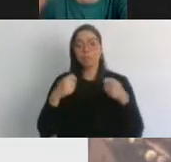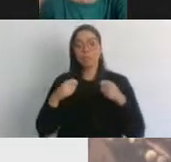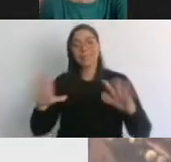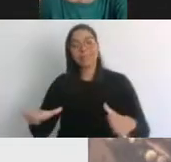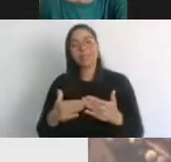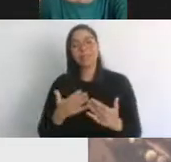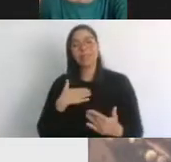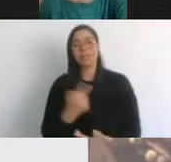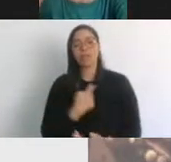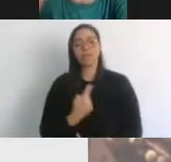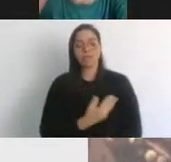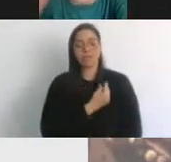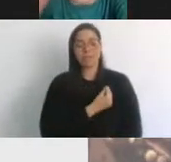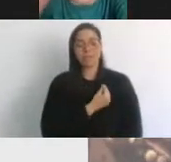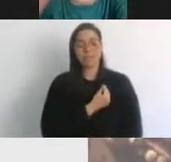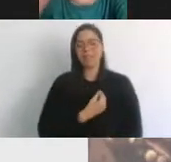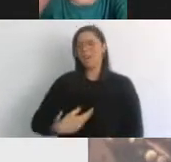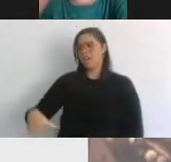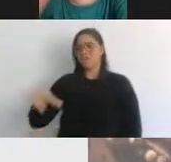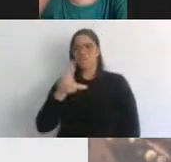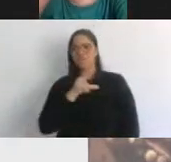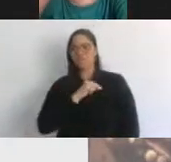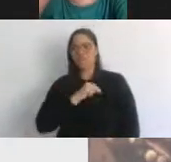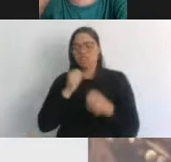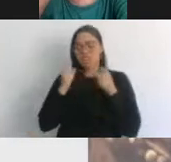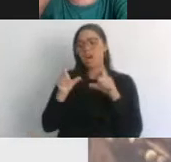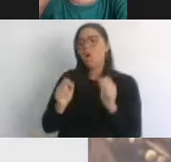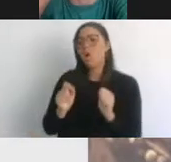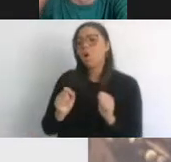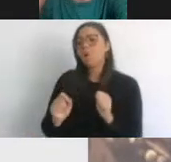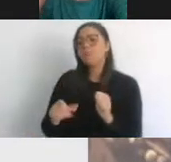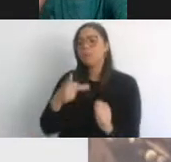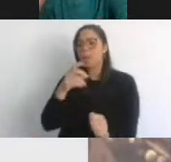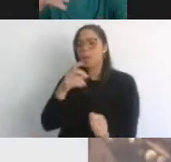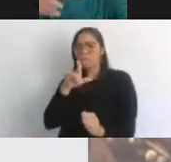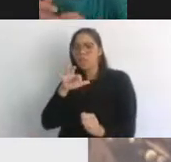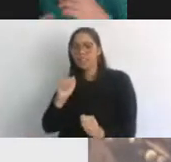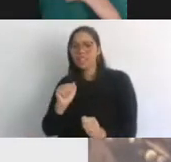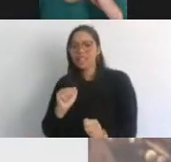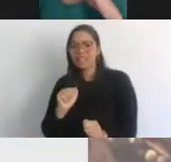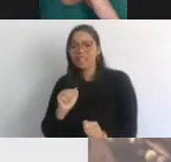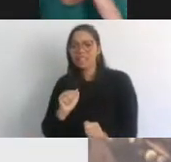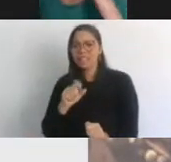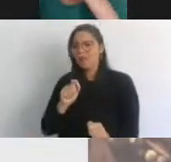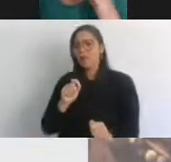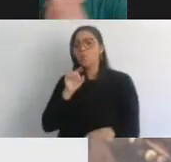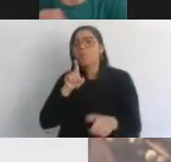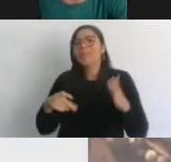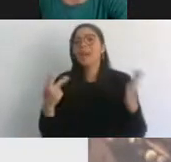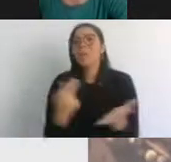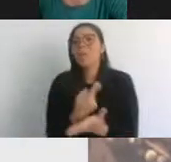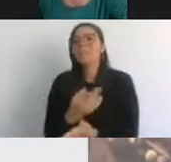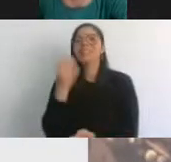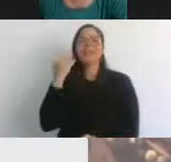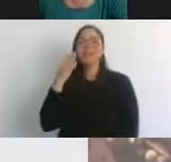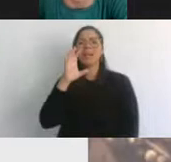pessoas elas falam Nossa Cadê a sua polidez Poli desde que minha gente dos estupros que aconteceram não foi entendendo quando